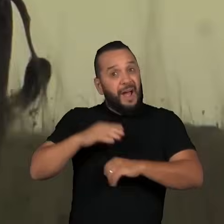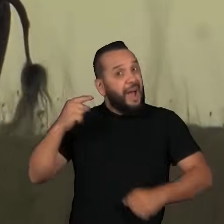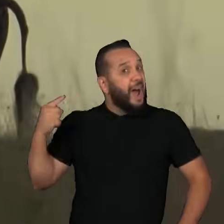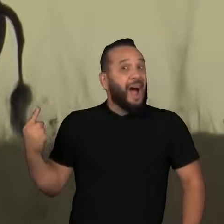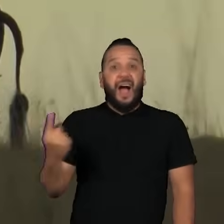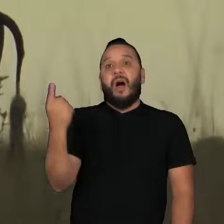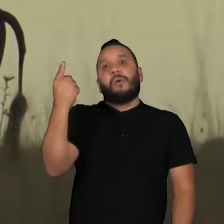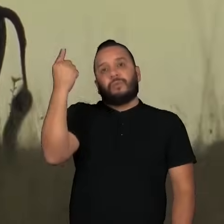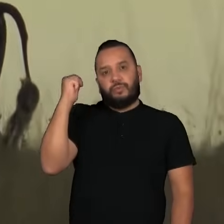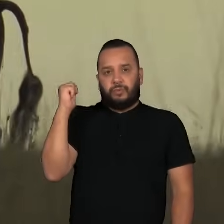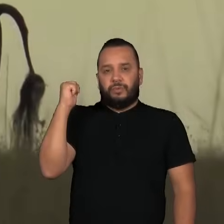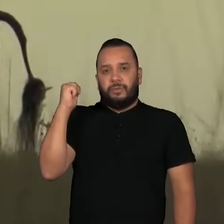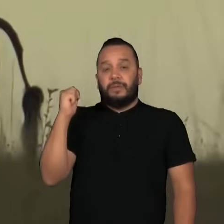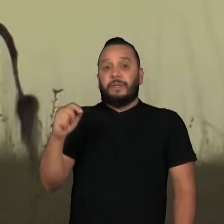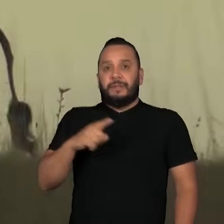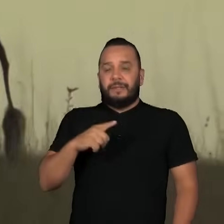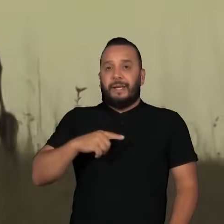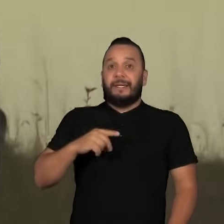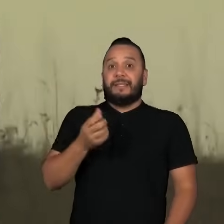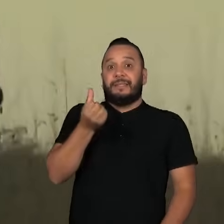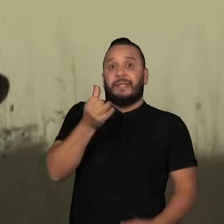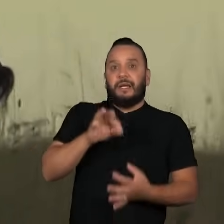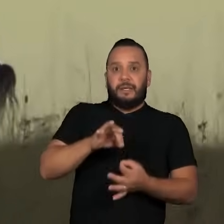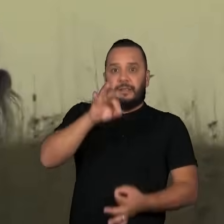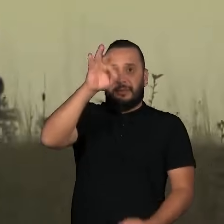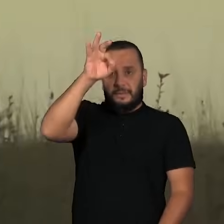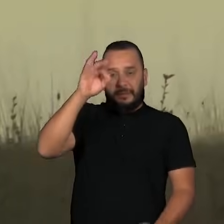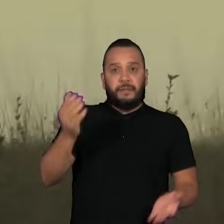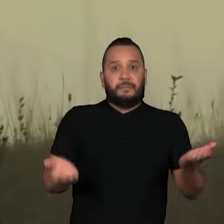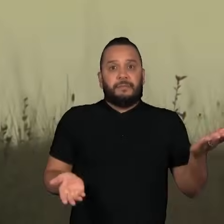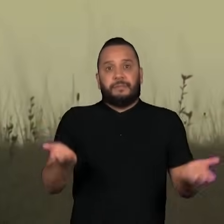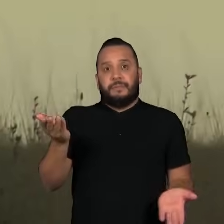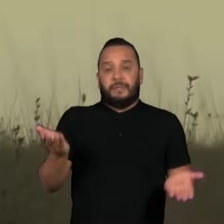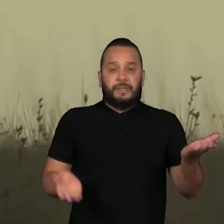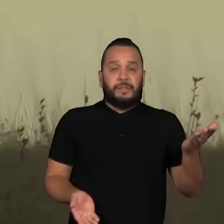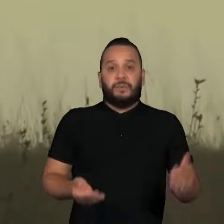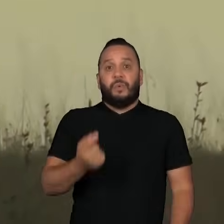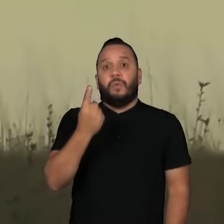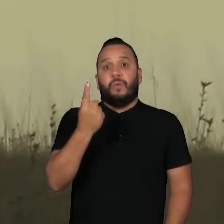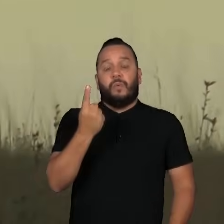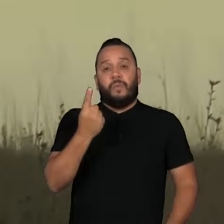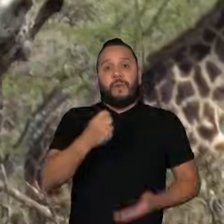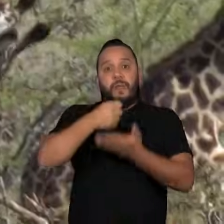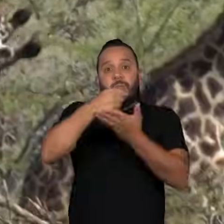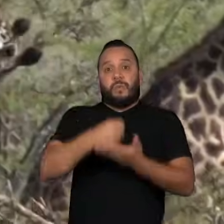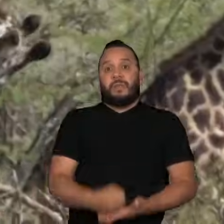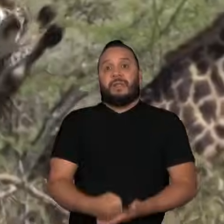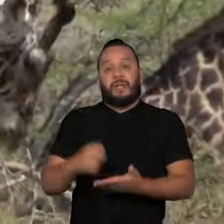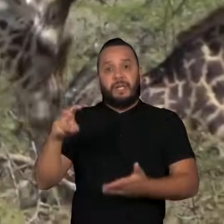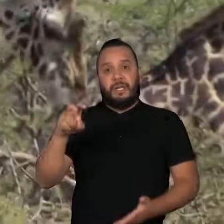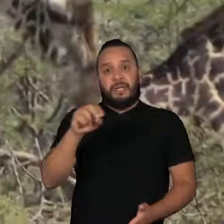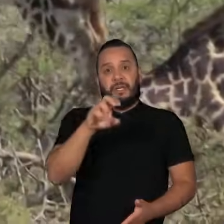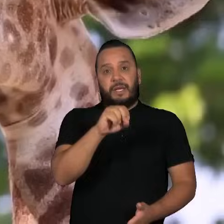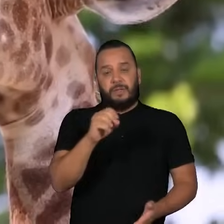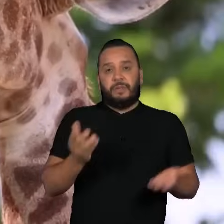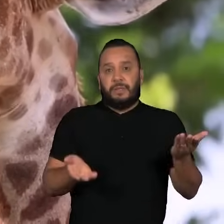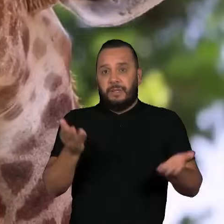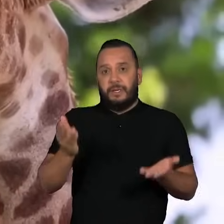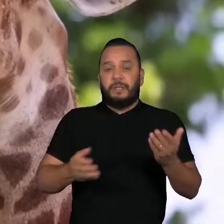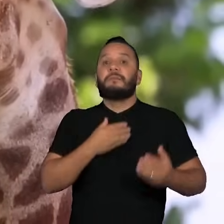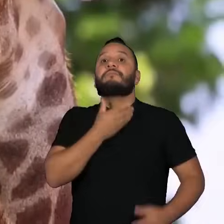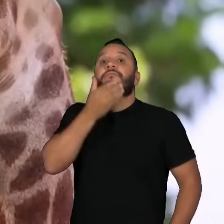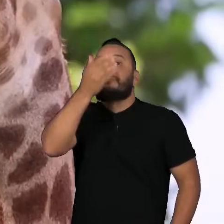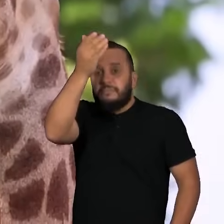chegando a medir até 6 metros de altura e pesar cerca de 1,5 toneladas. Tem pescoço longo,